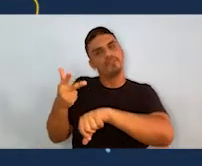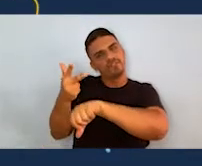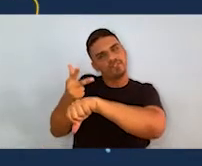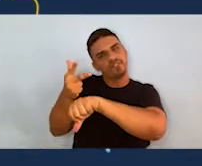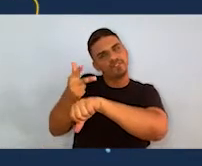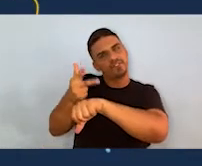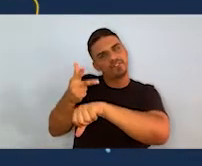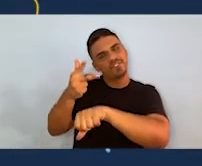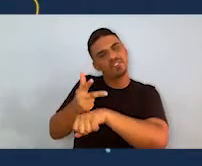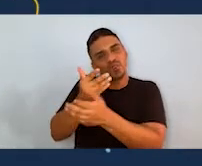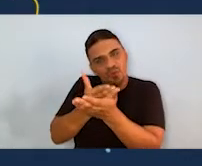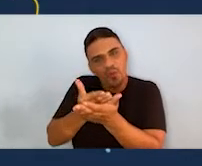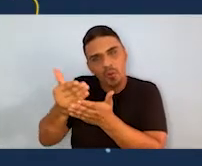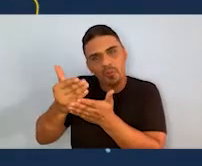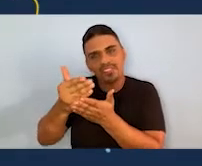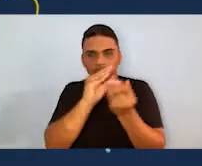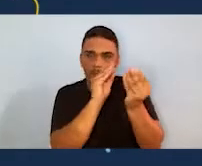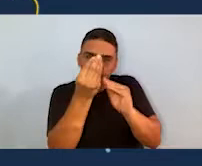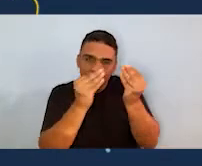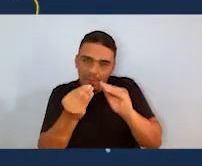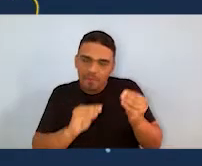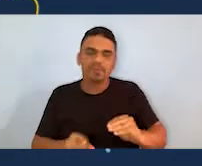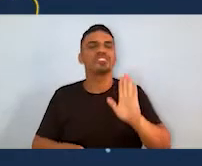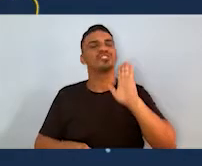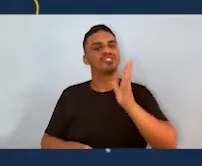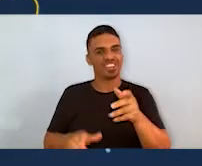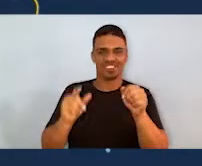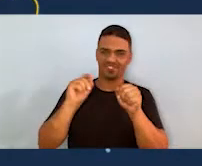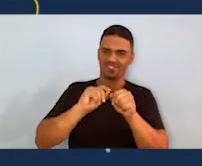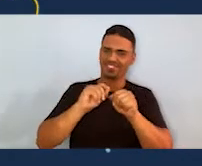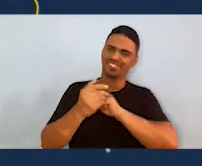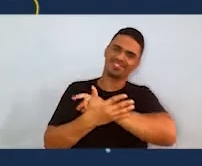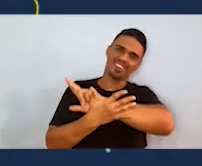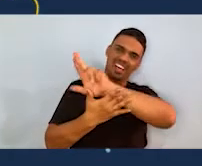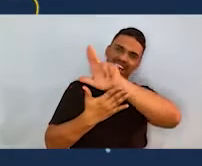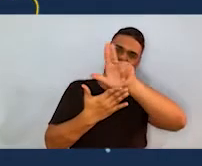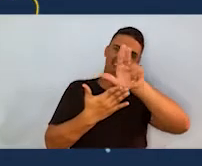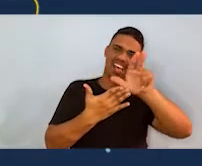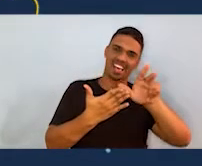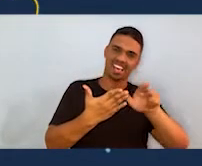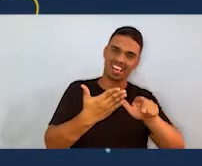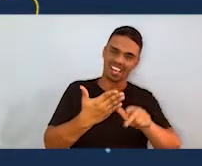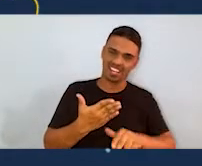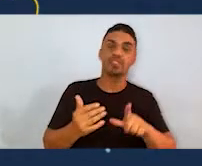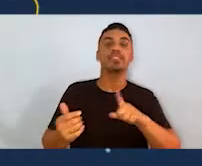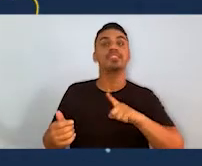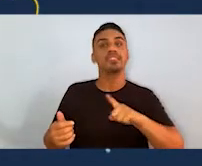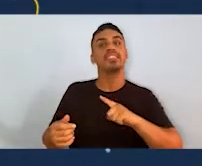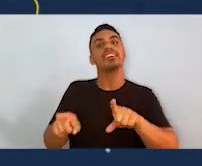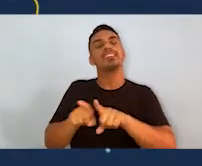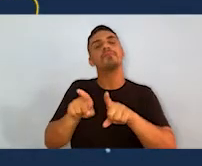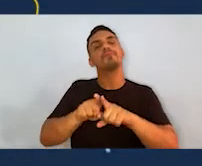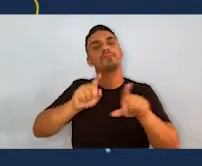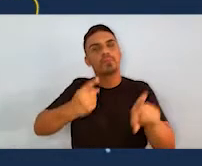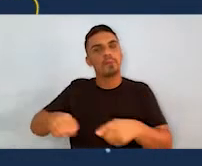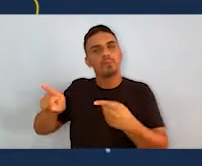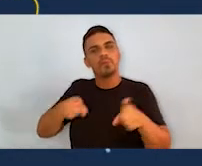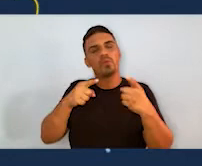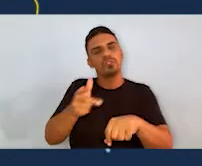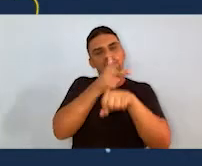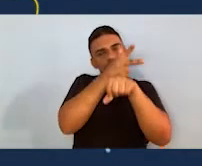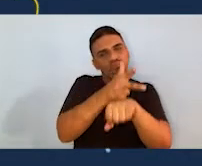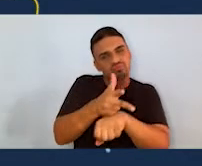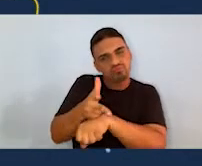vídeo para várias situações. Então tem clipe de música, já trabalhei